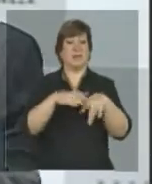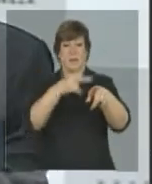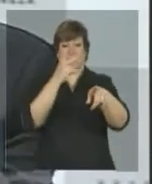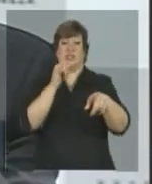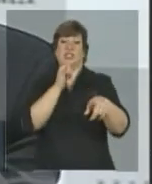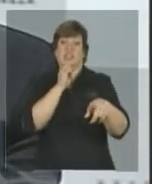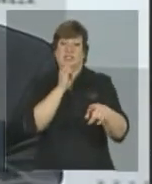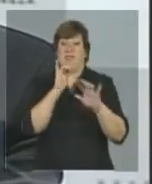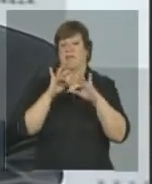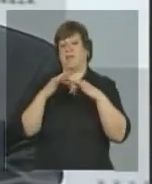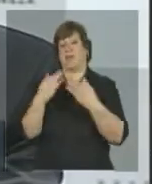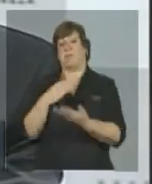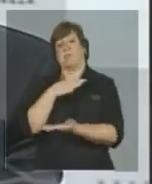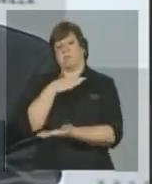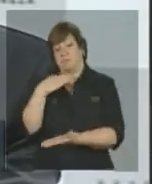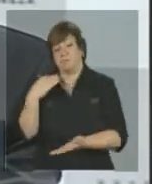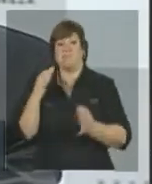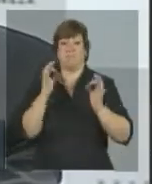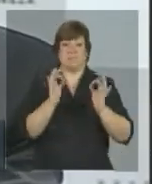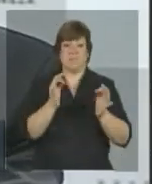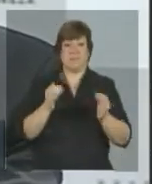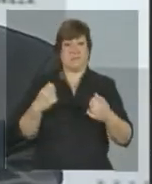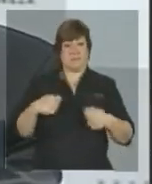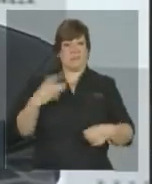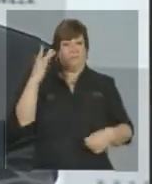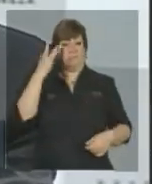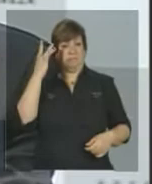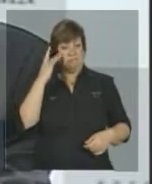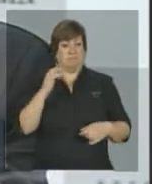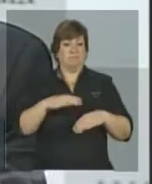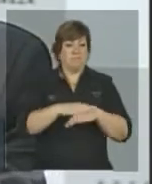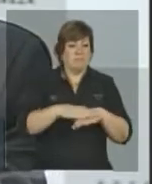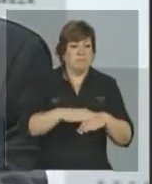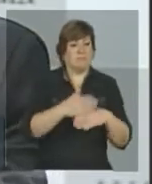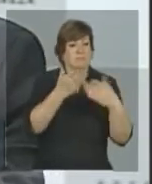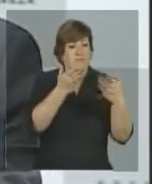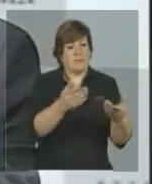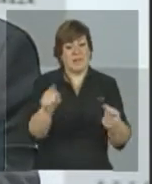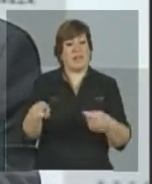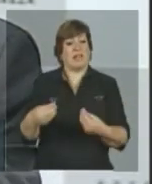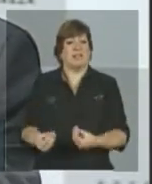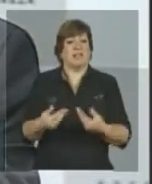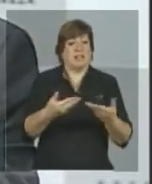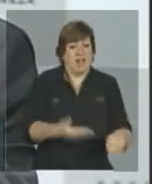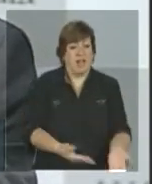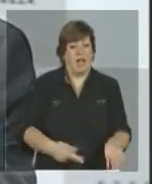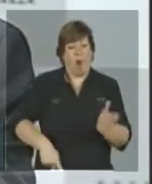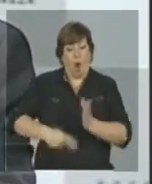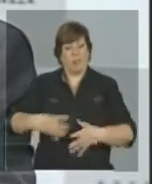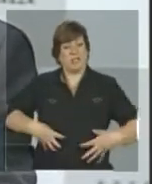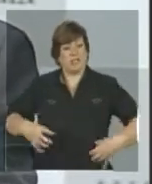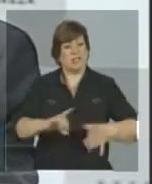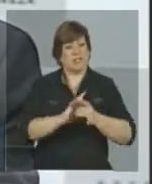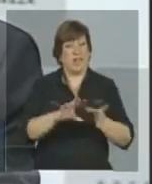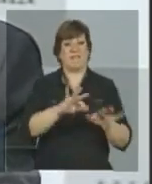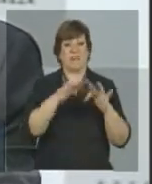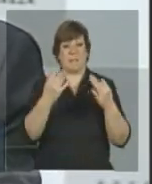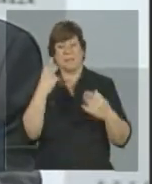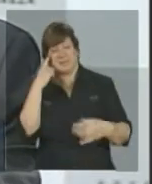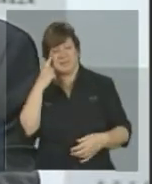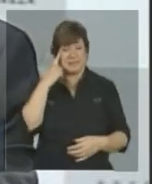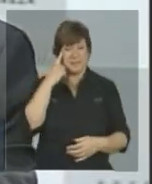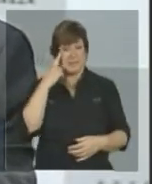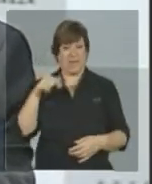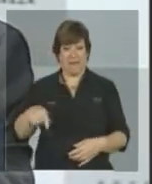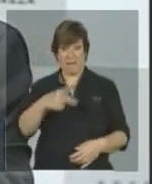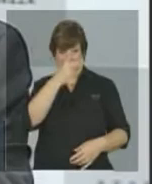dor em ter uma atitude altruísta, sem nenhuma recompensa, e doar os órgãos. Então é preciso ter uma forte ação na